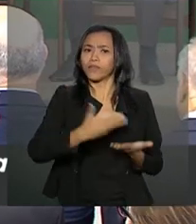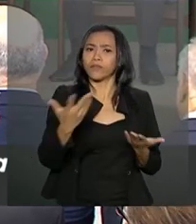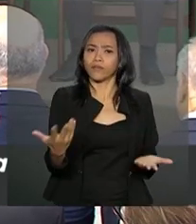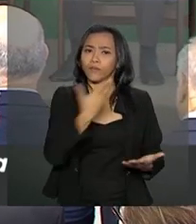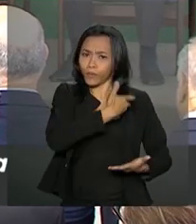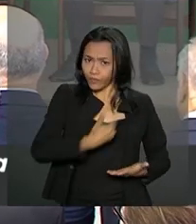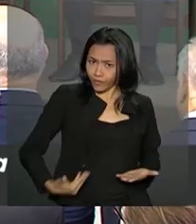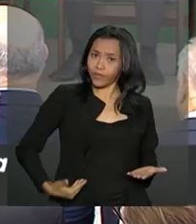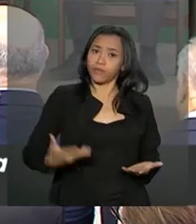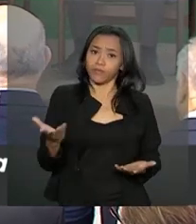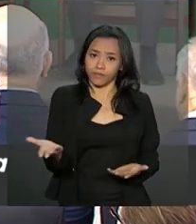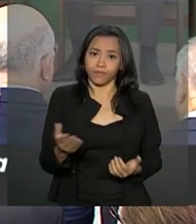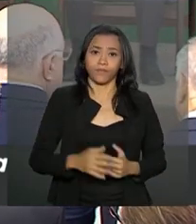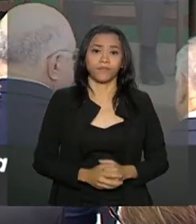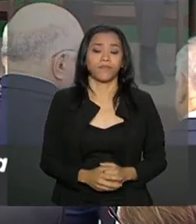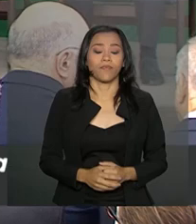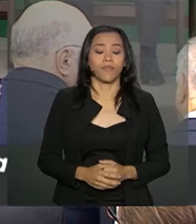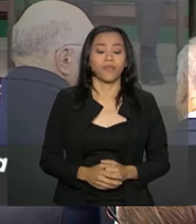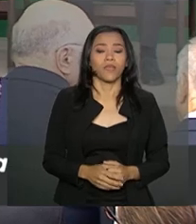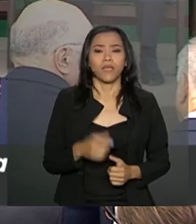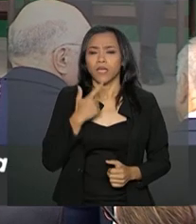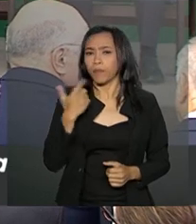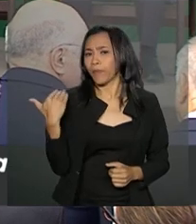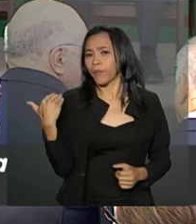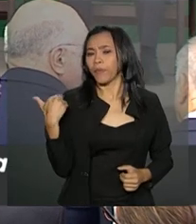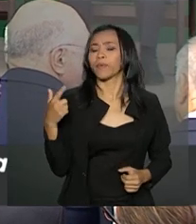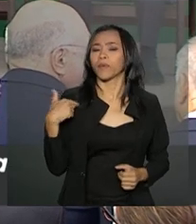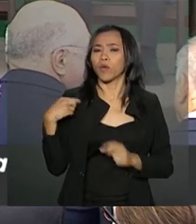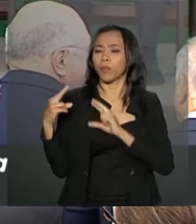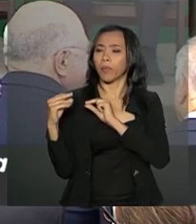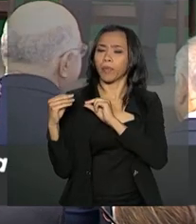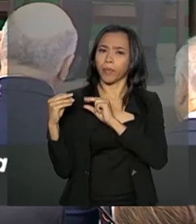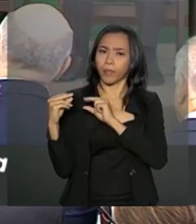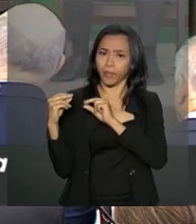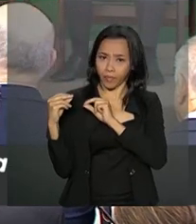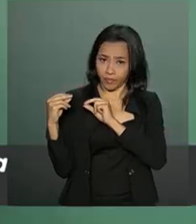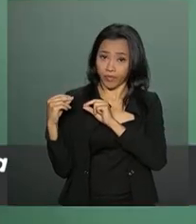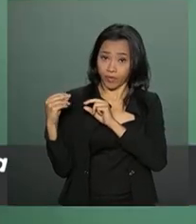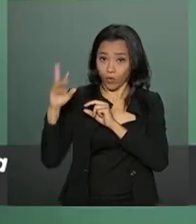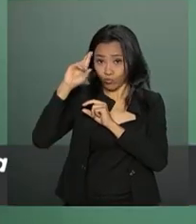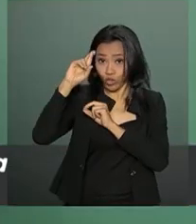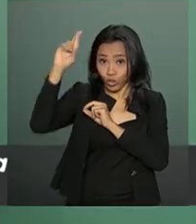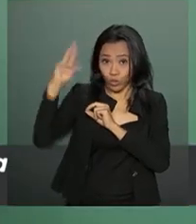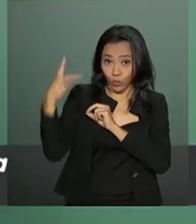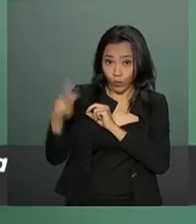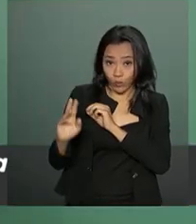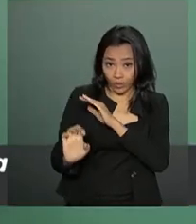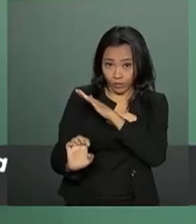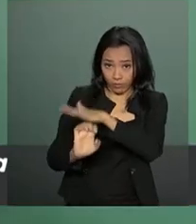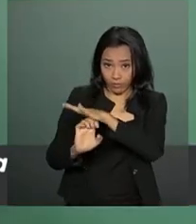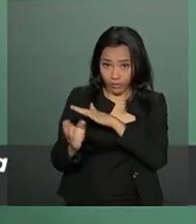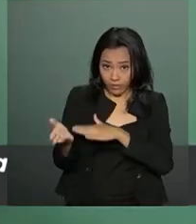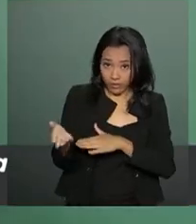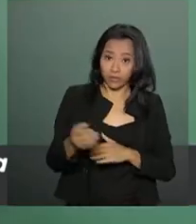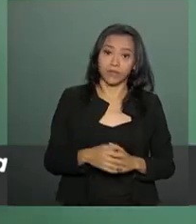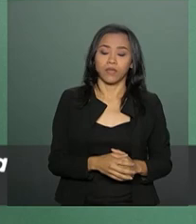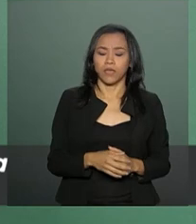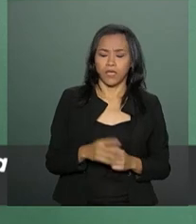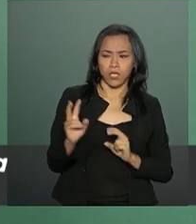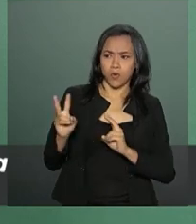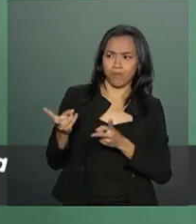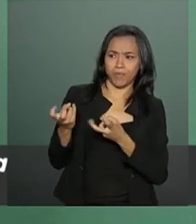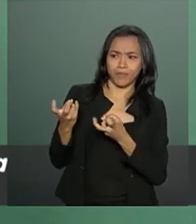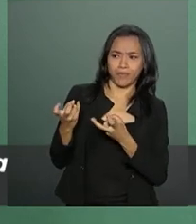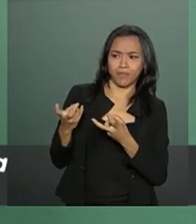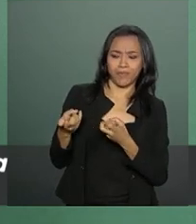nosso governo e ainda pouco conversava com o diretor presidente estiver eu verifiquei o entusiasmo com que